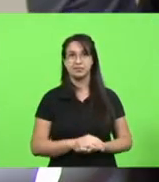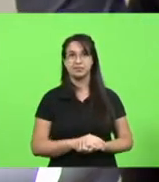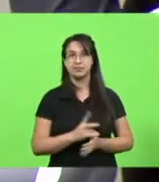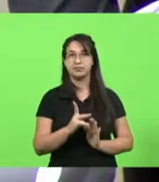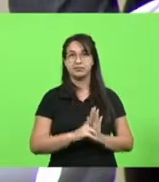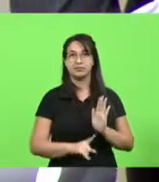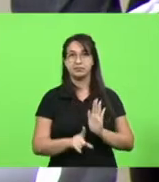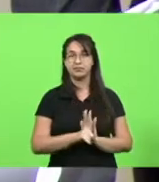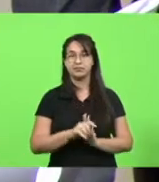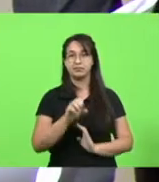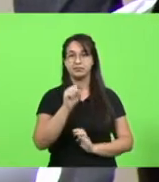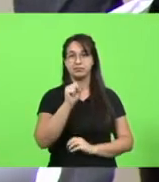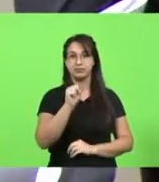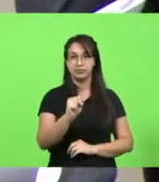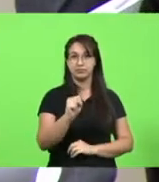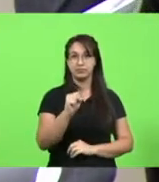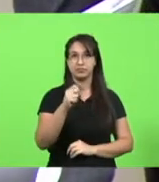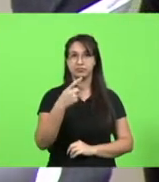lei